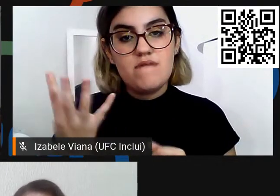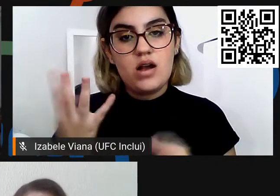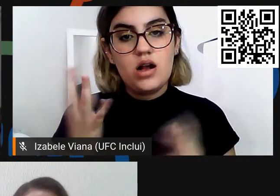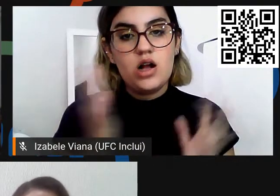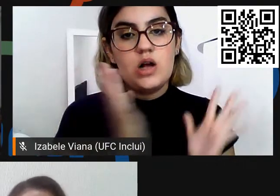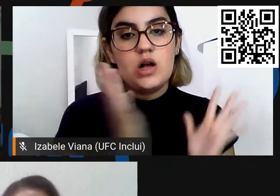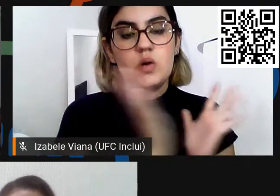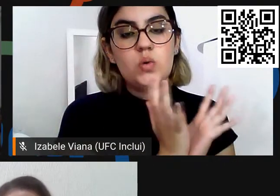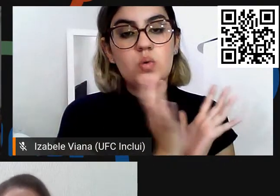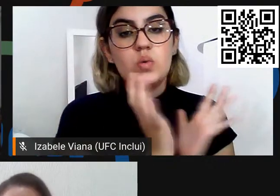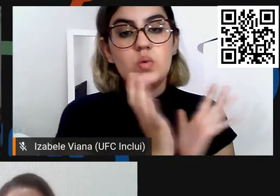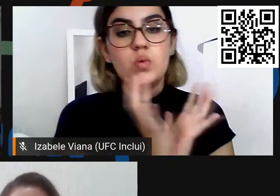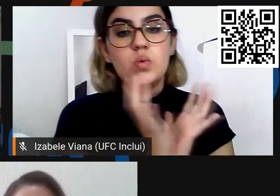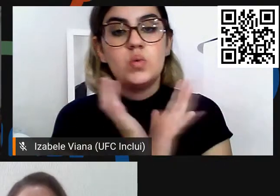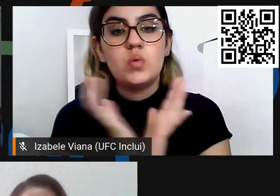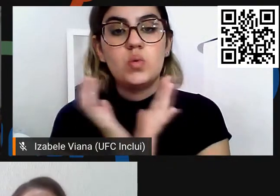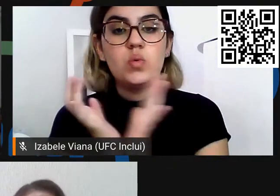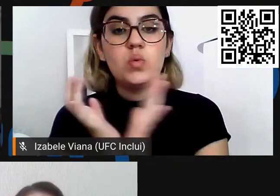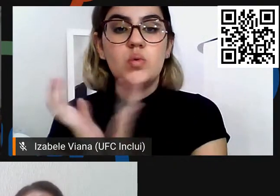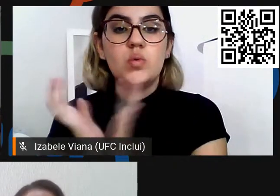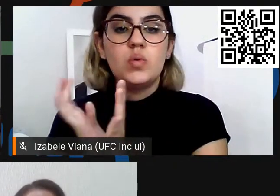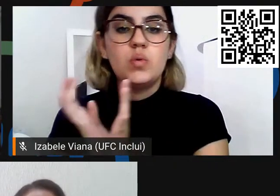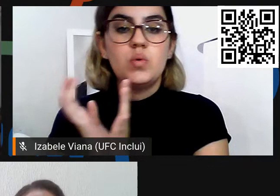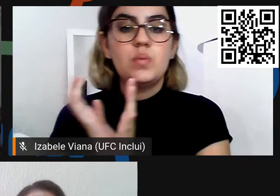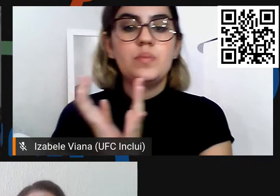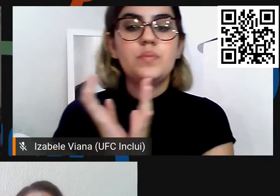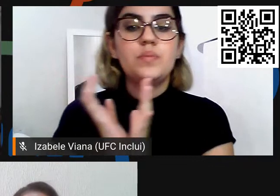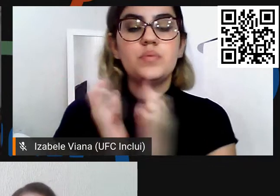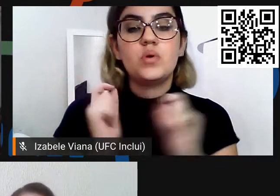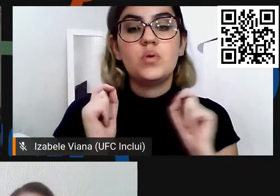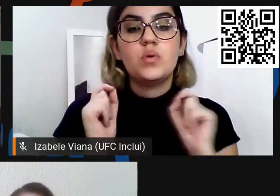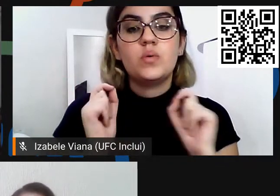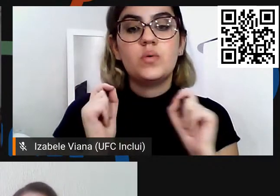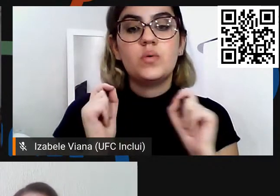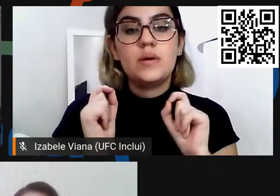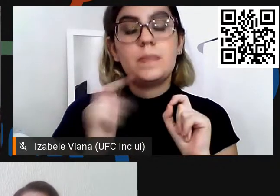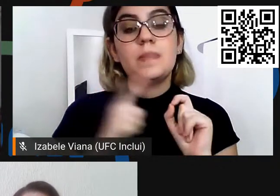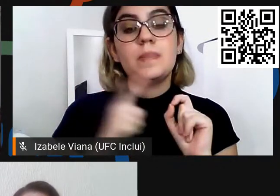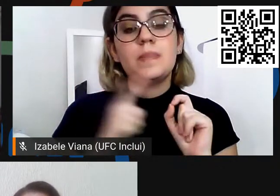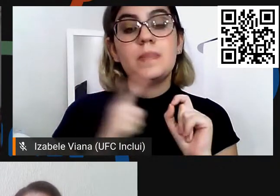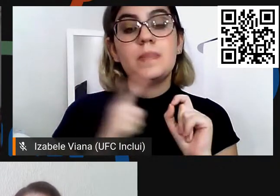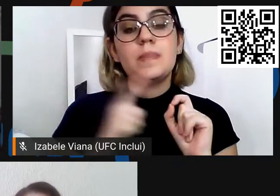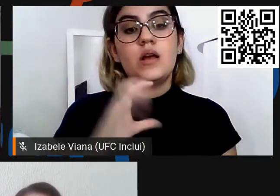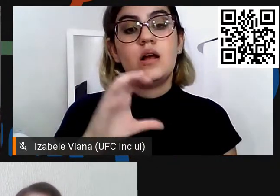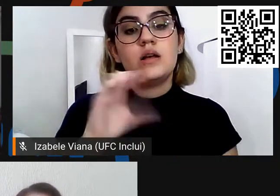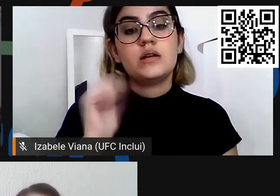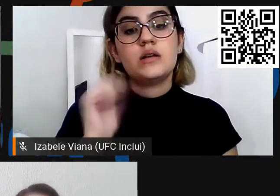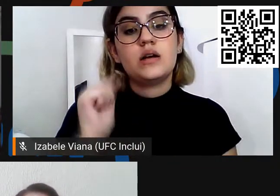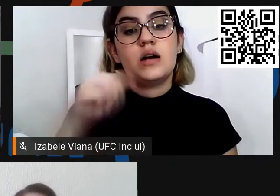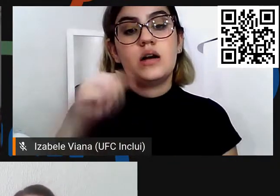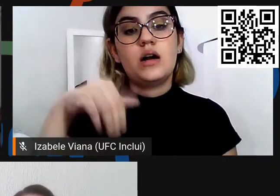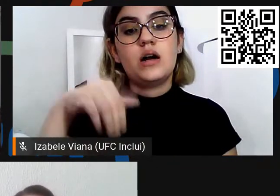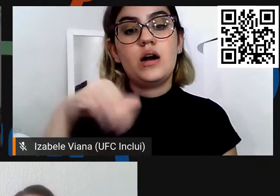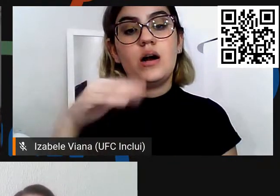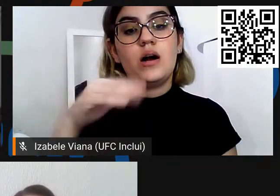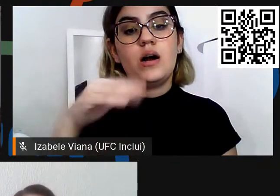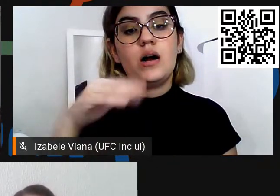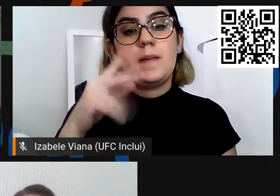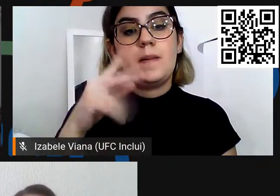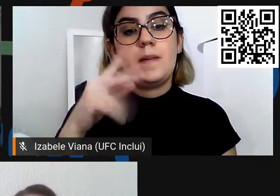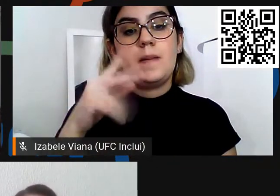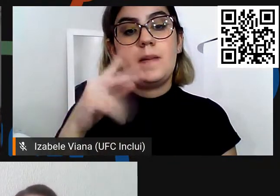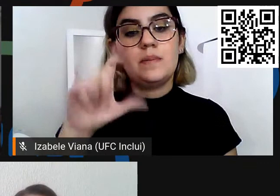também soltando um monte de nome aí que ninguém... Então, existe uma colaboração chamada Campbell, que ela justamente tem um foco muito,